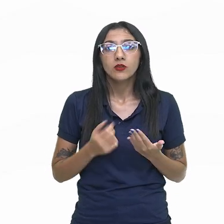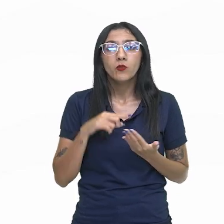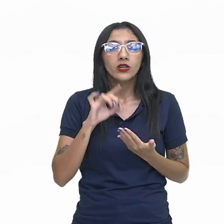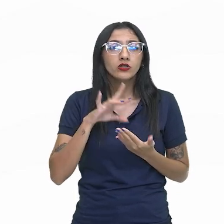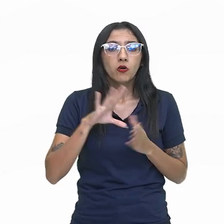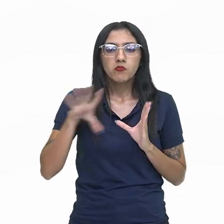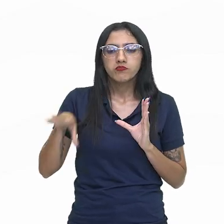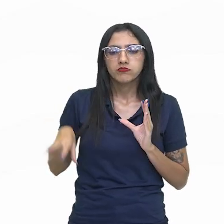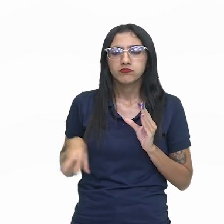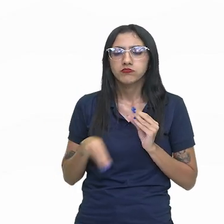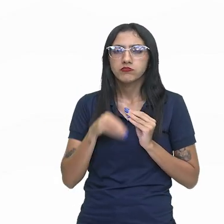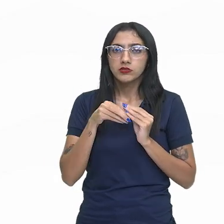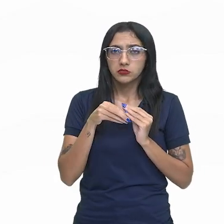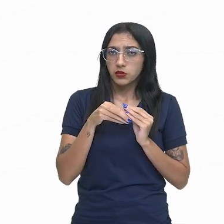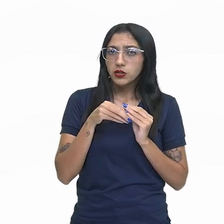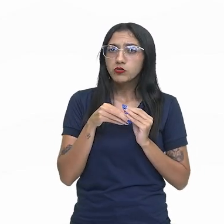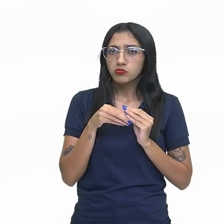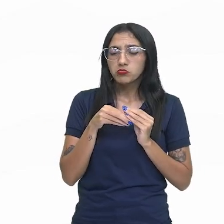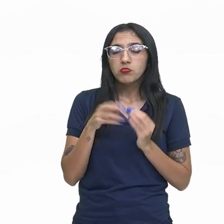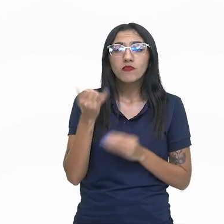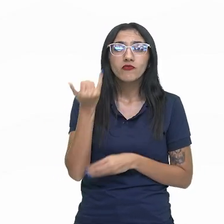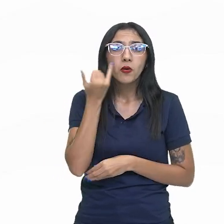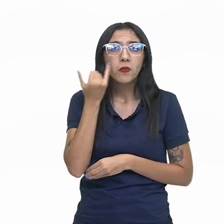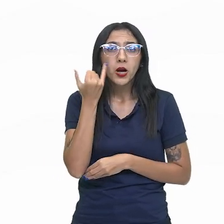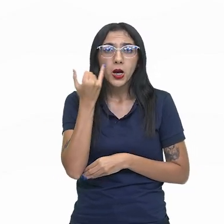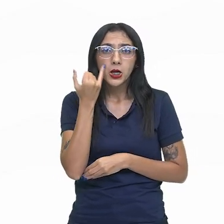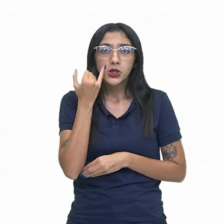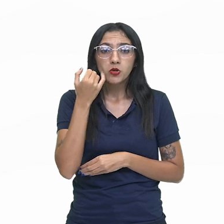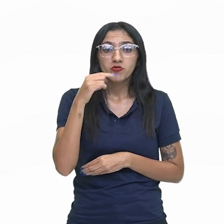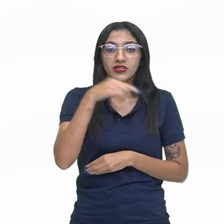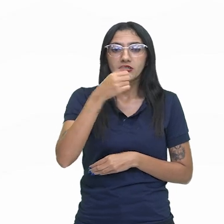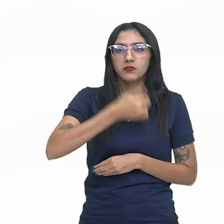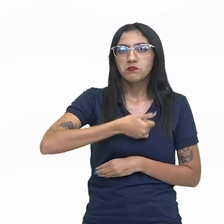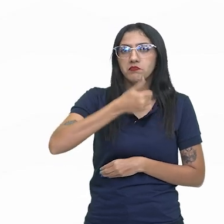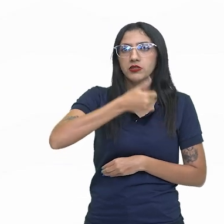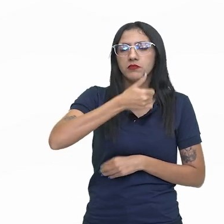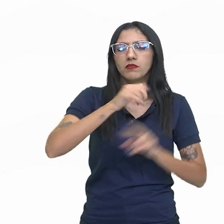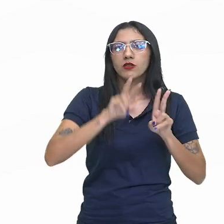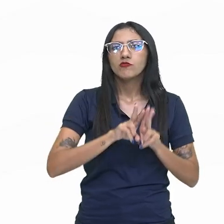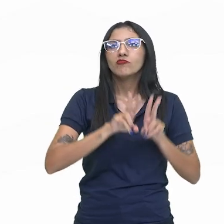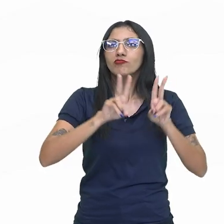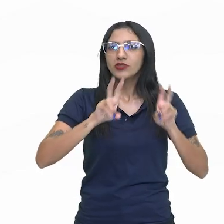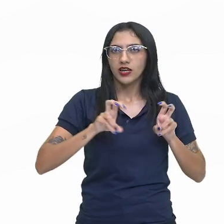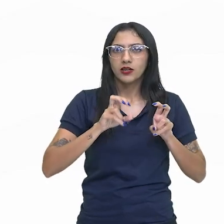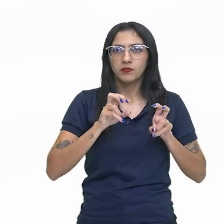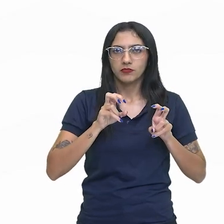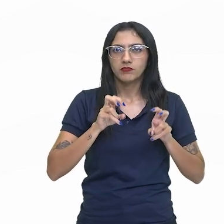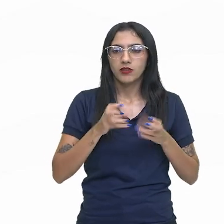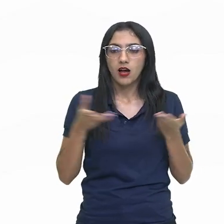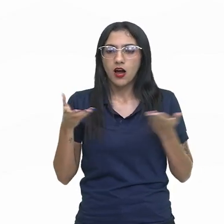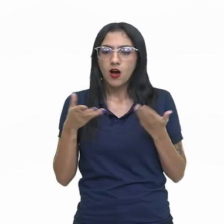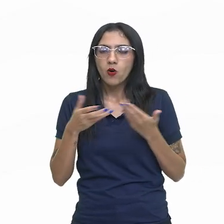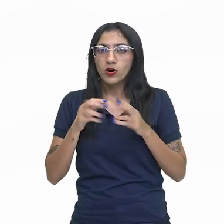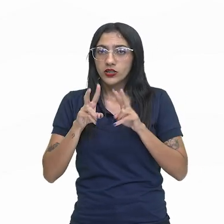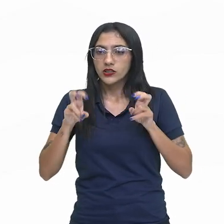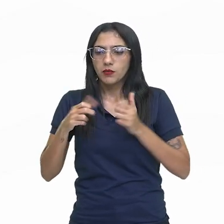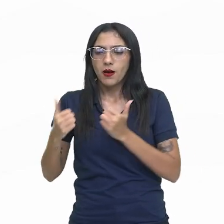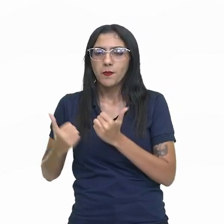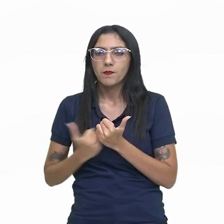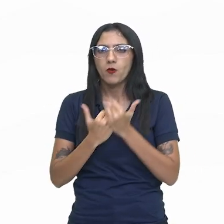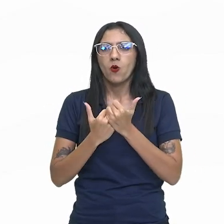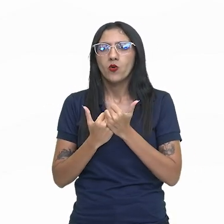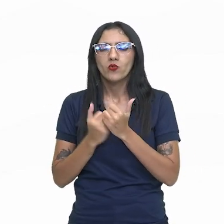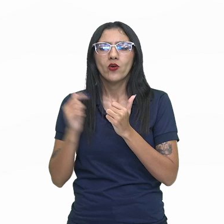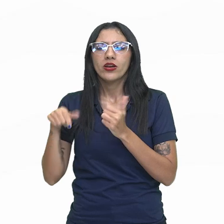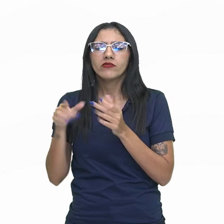acrescenta, né, mais coisas dentro desse subtítulo, né, ele detalha mais essa